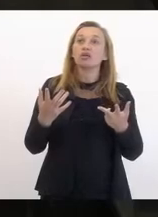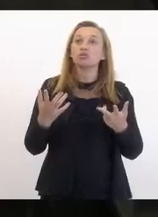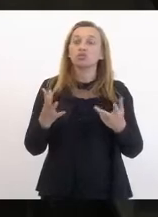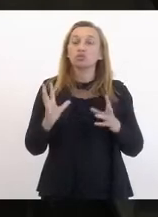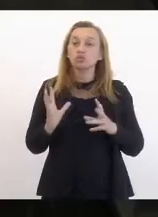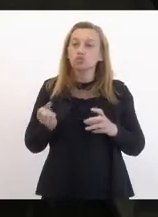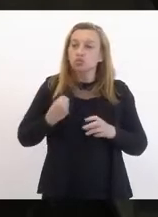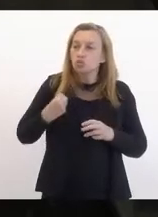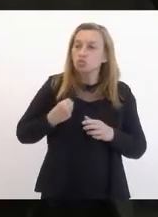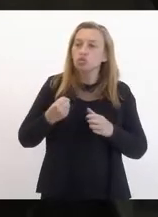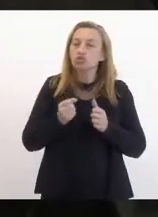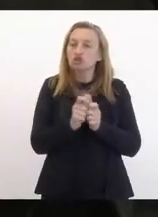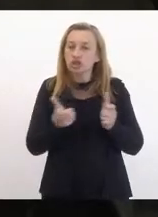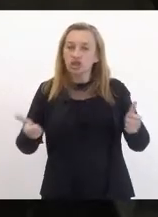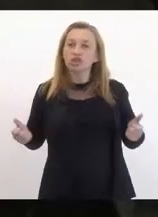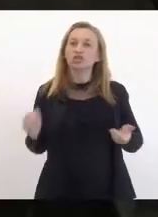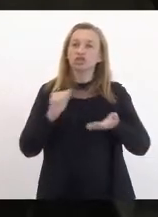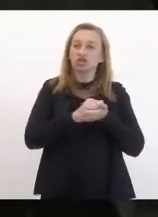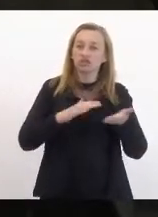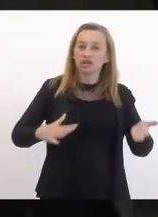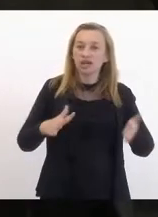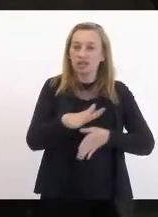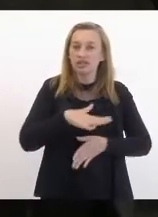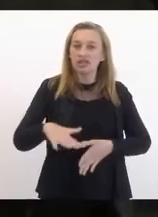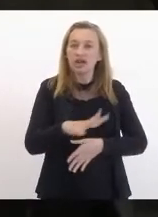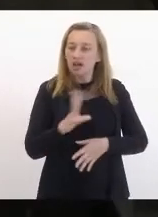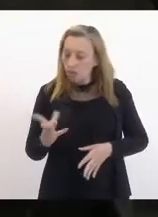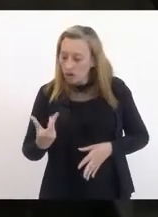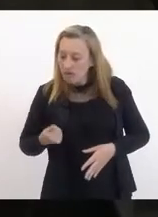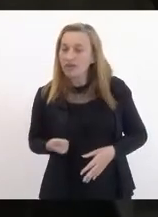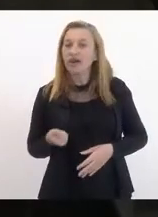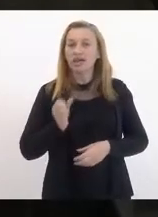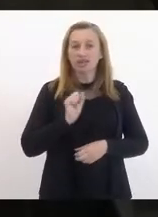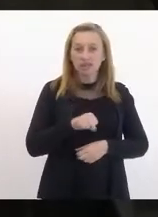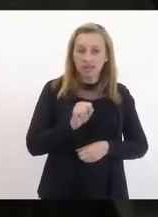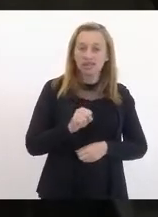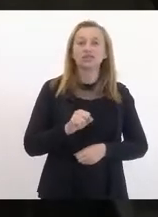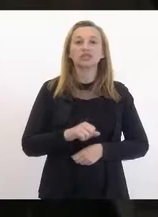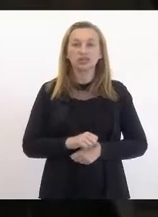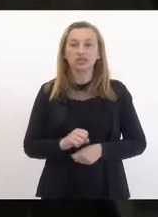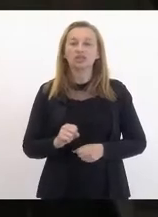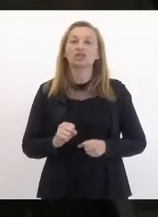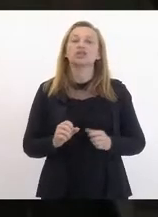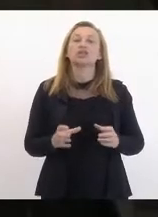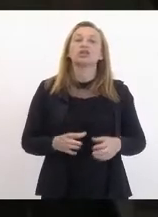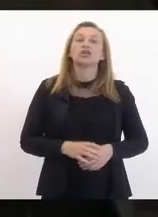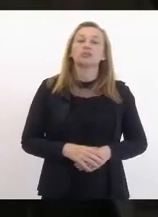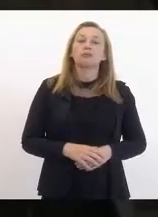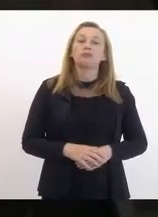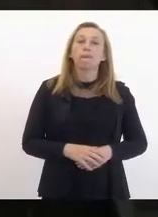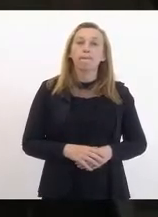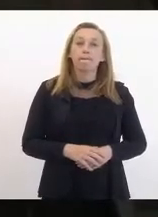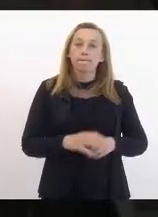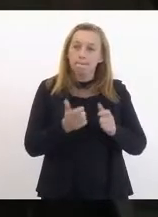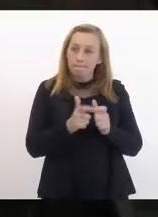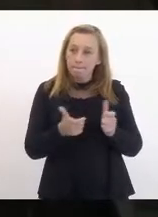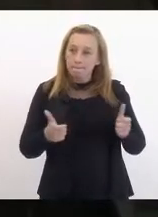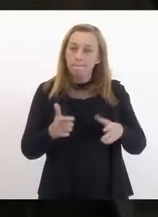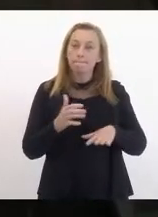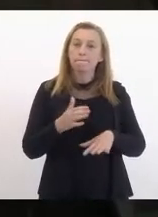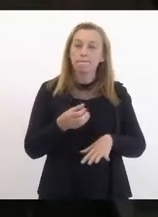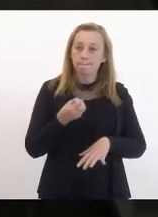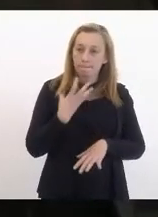acúmulo de atividades nesse setor, muito qualificadas até, de caráter popular, de caráter comunitário, que proliferam, ainda